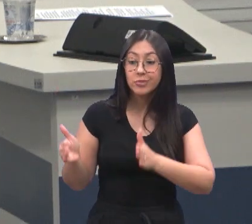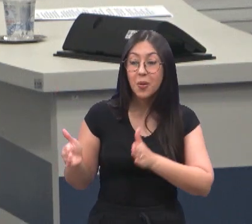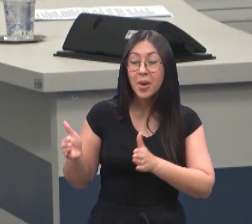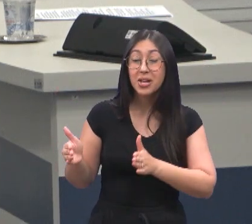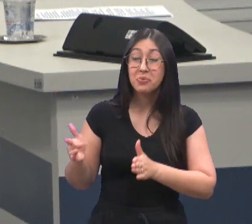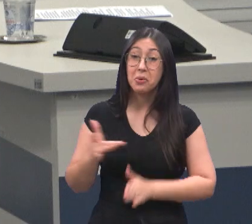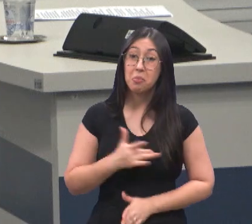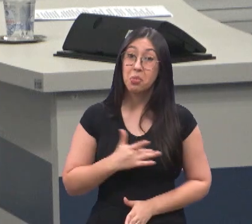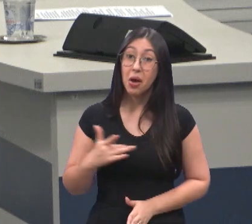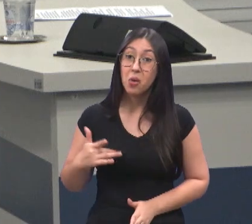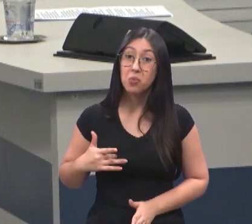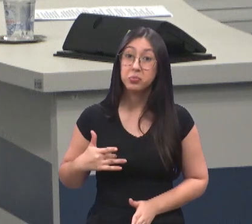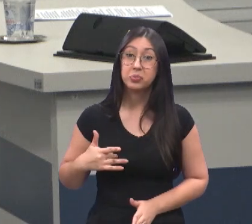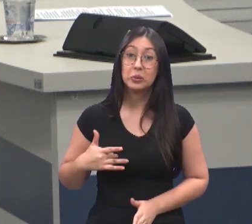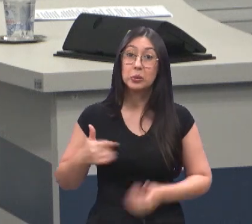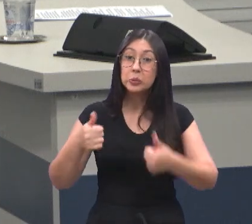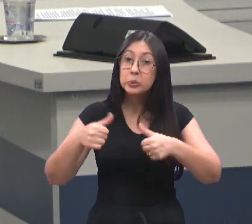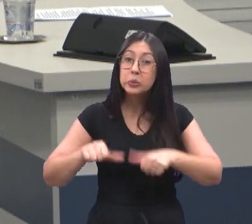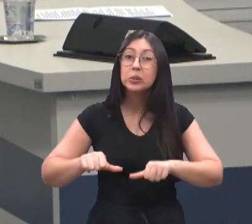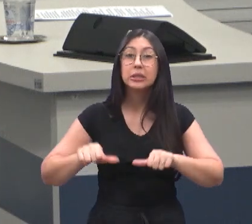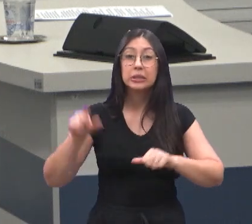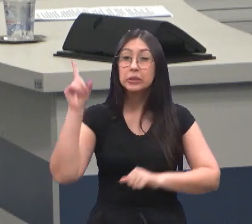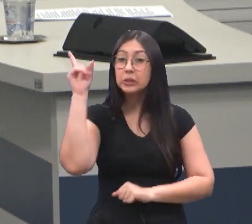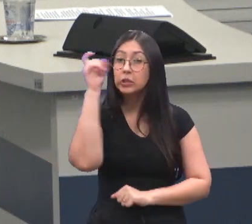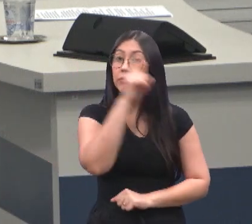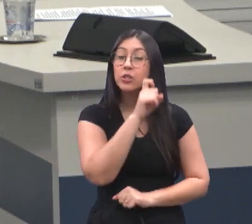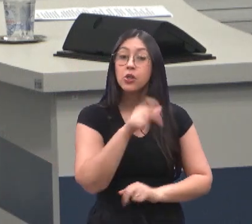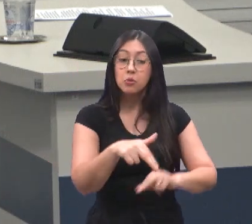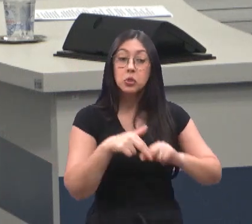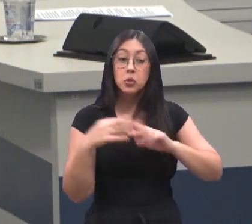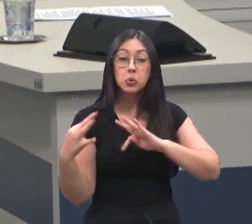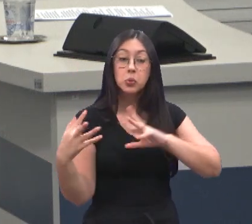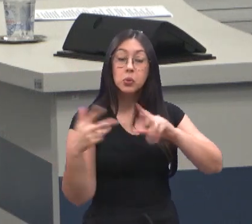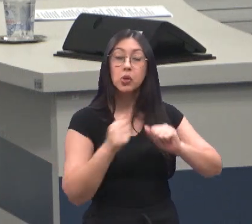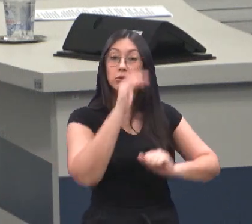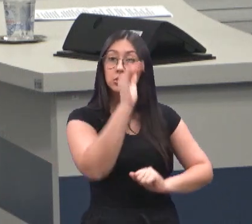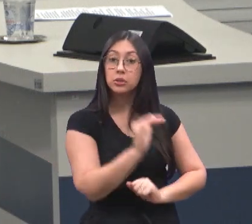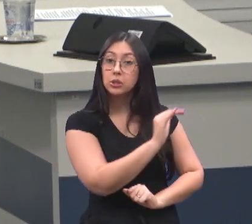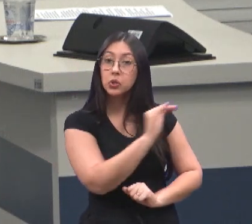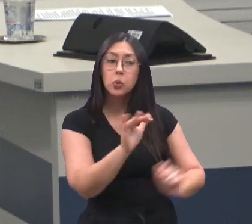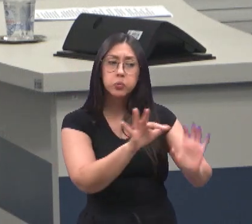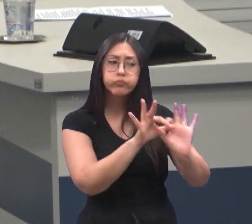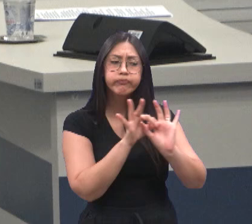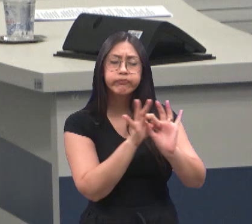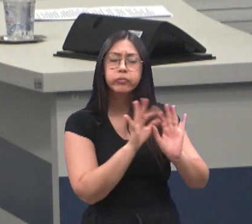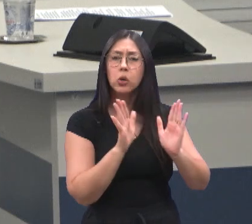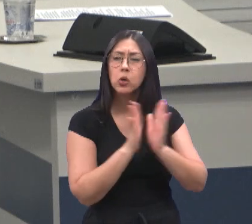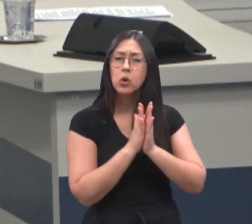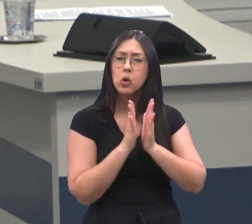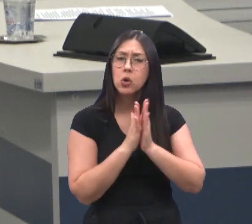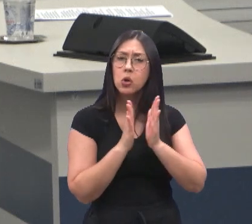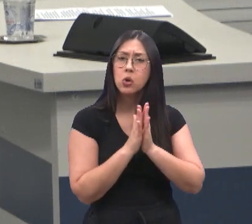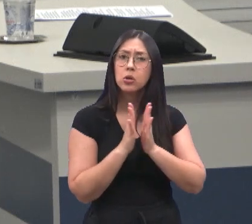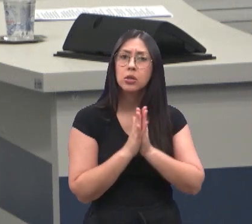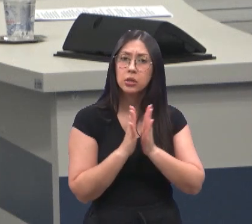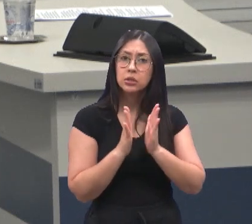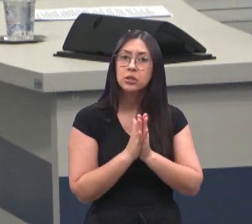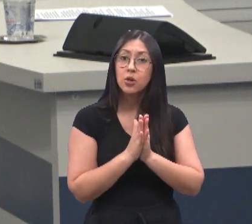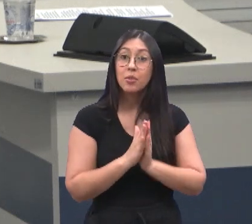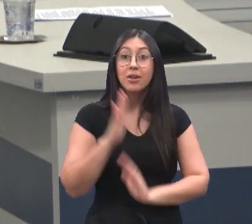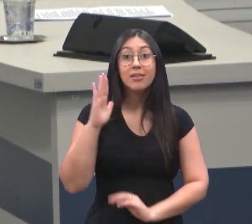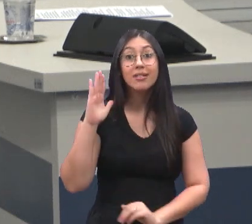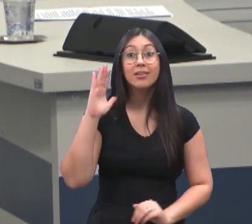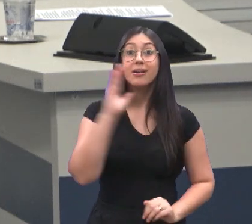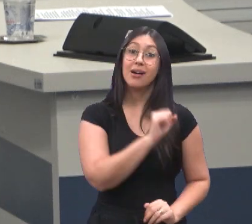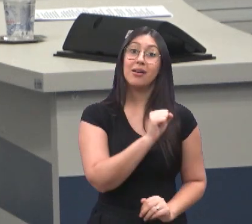saúde. Então, todos os católicos do Brasil inteiro estão se unindo em oração pelo Papa Francisco, para que o mais rápido,